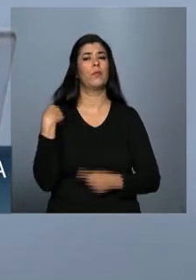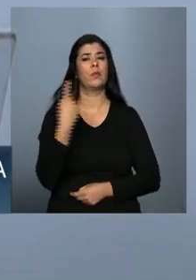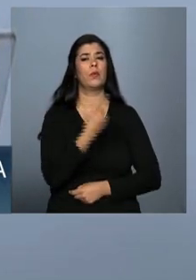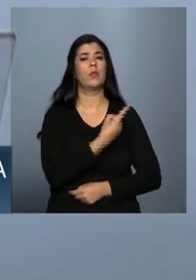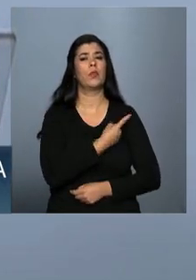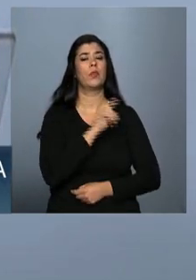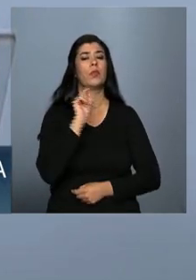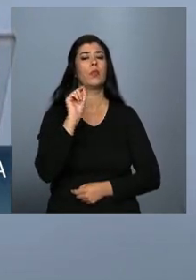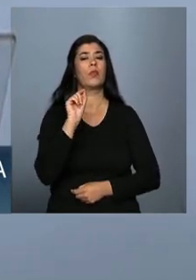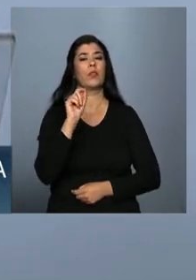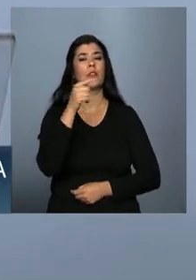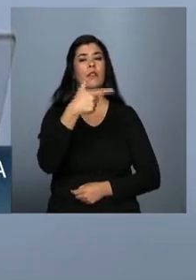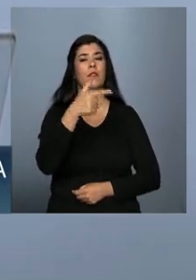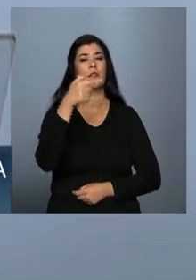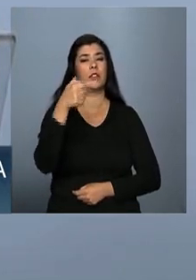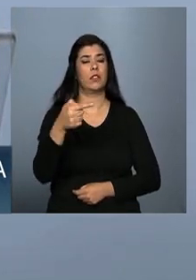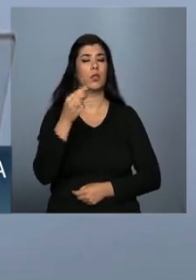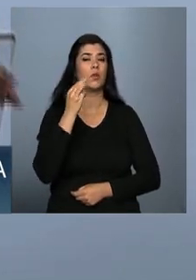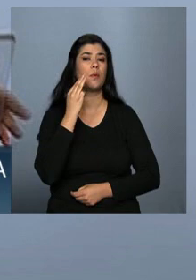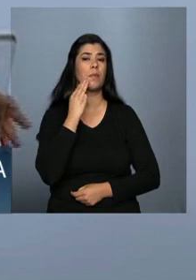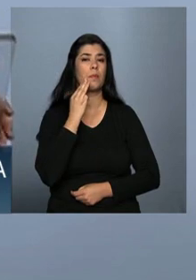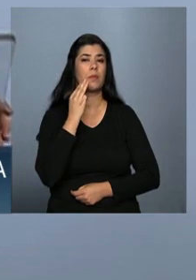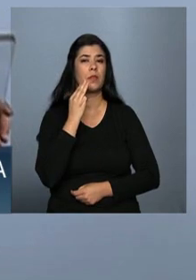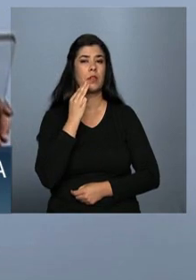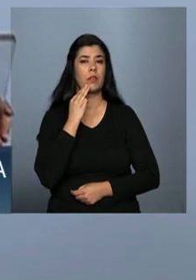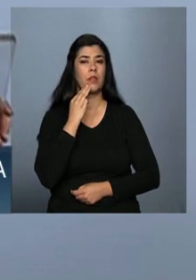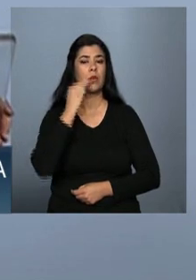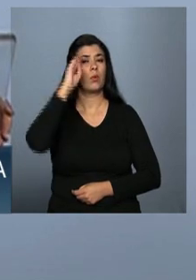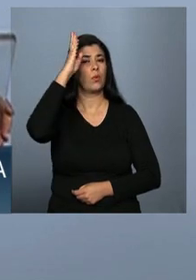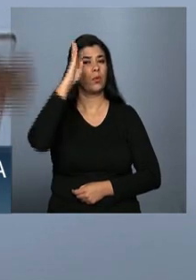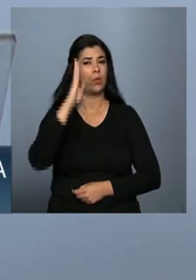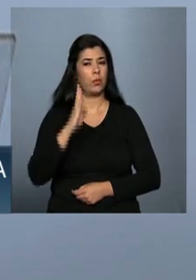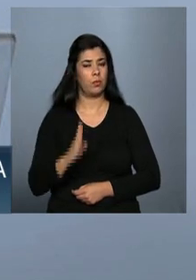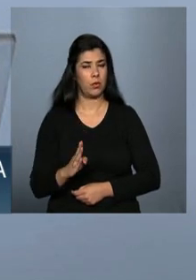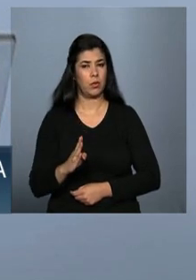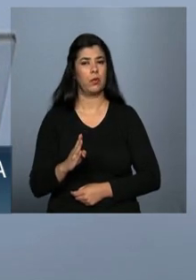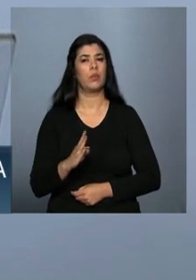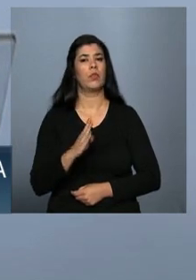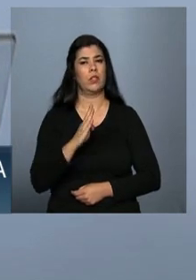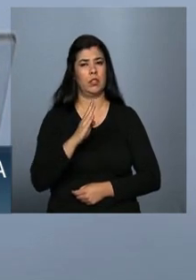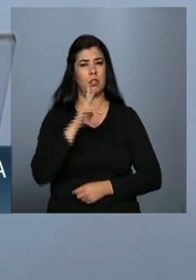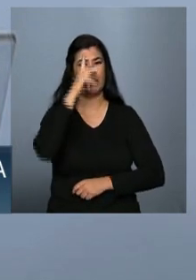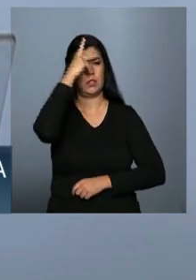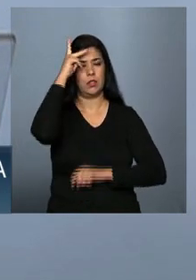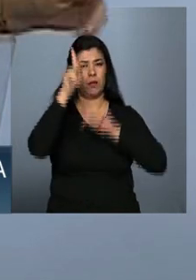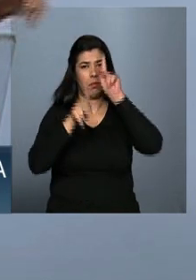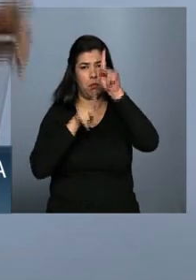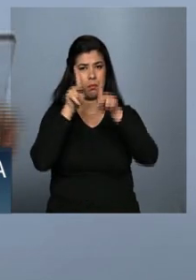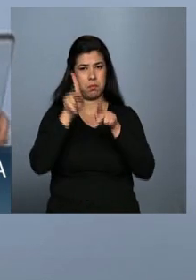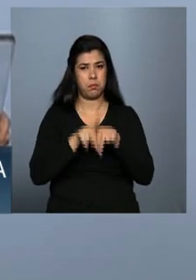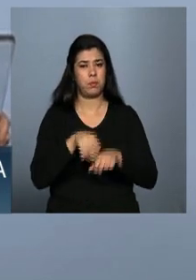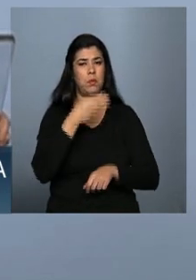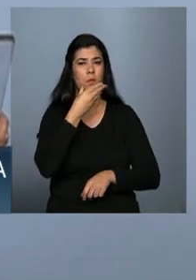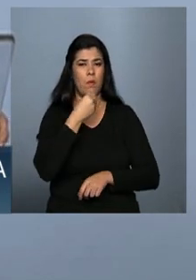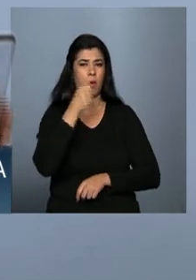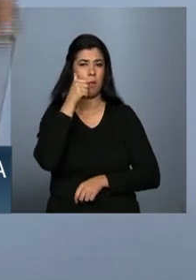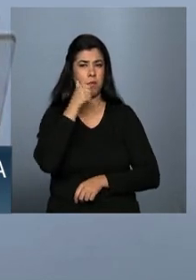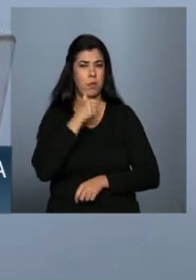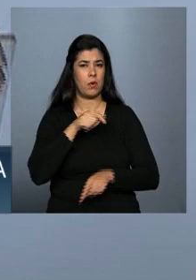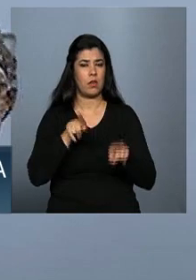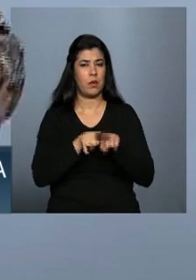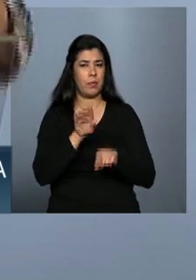torno de 27 milhões de brasileiros, brasileiras e brasileirinhos e